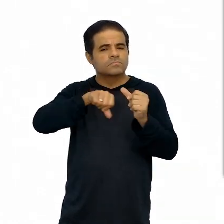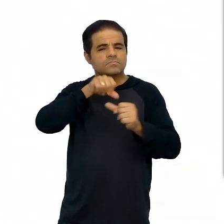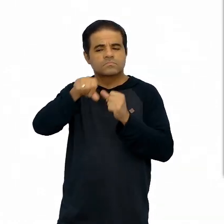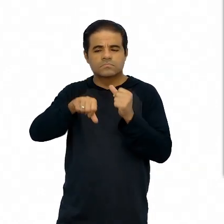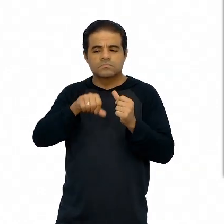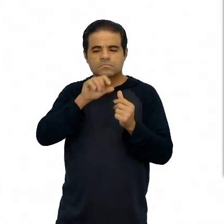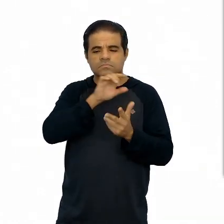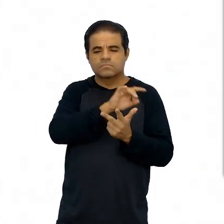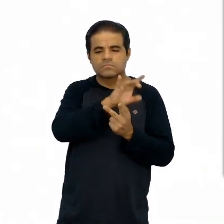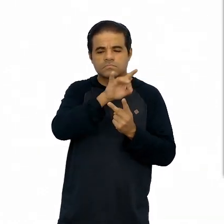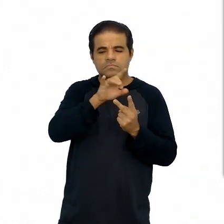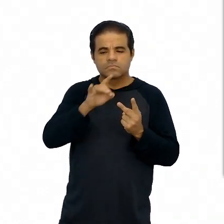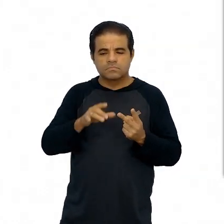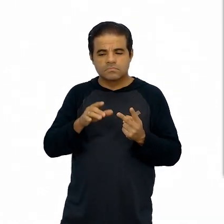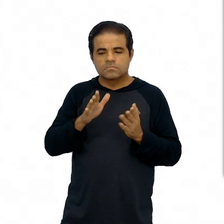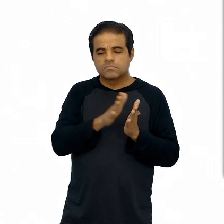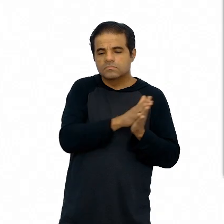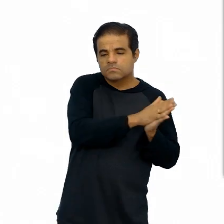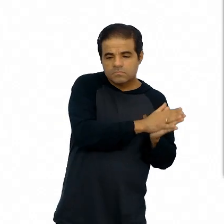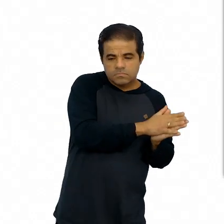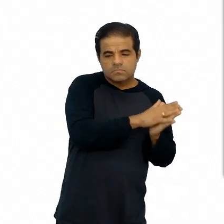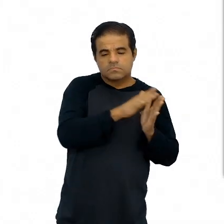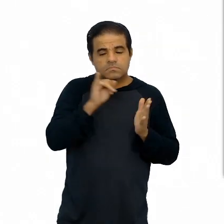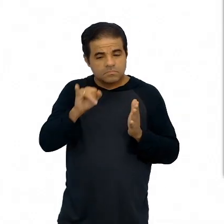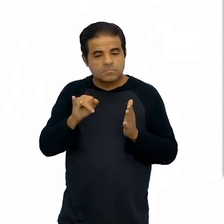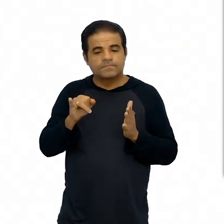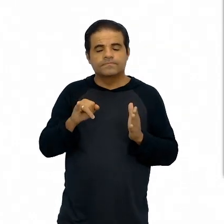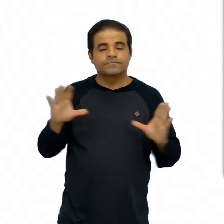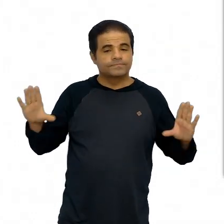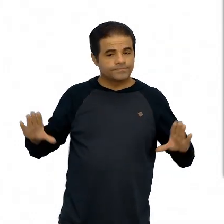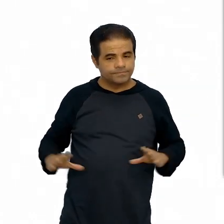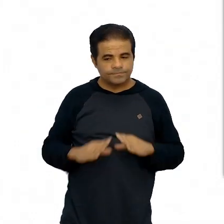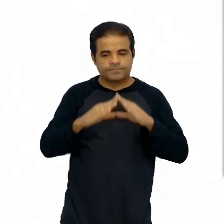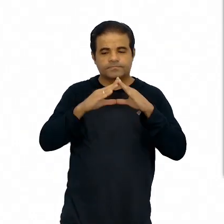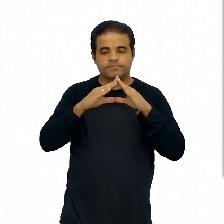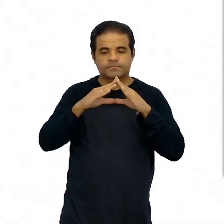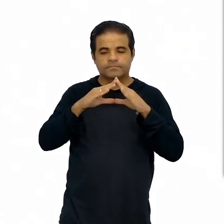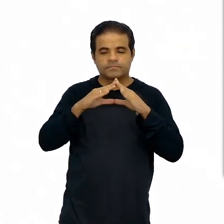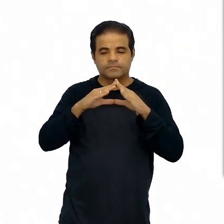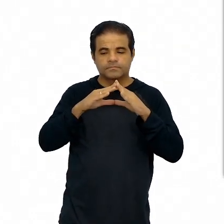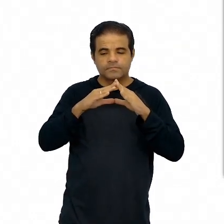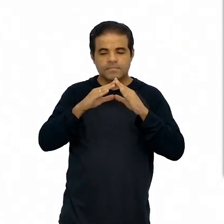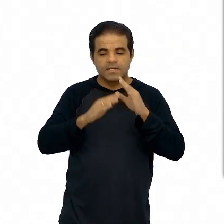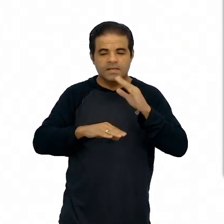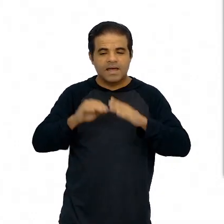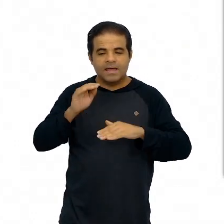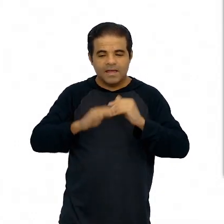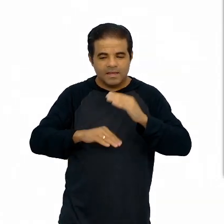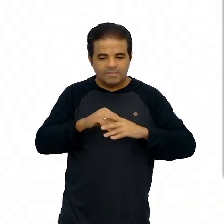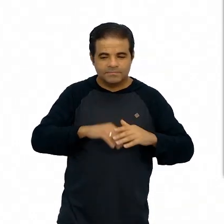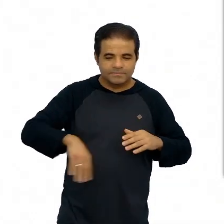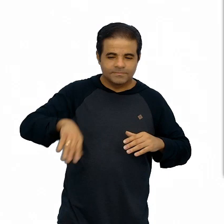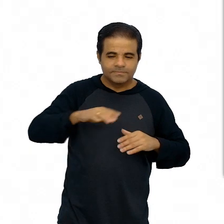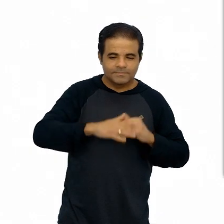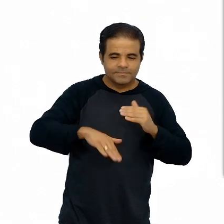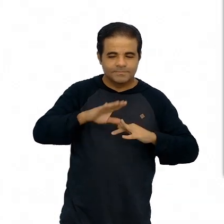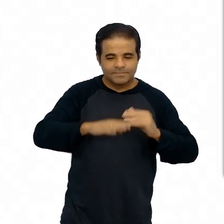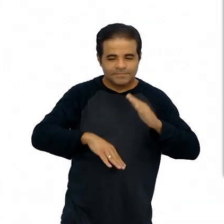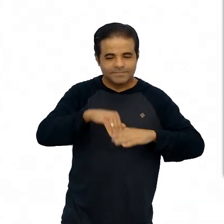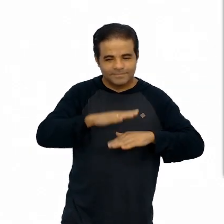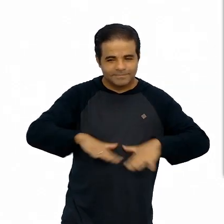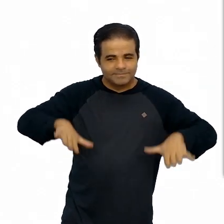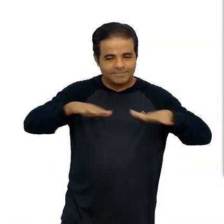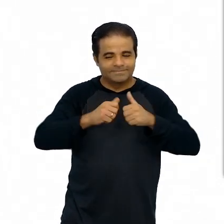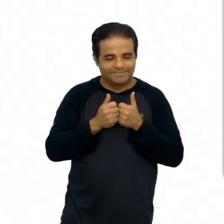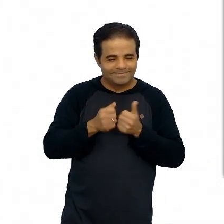cada parte da figura, né, se é um triângulo, se é um triângulo retângulo, e se